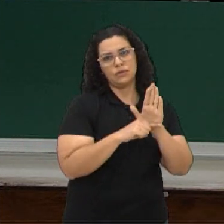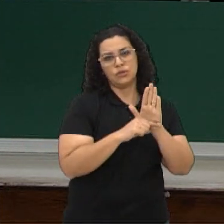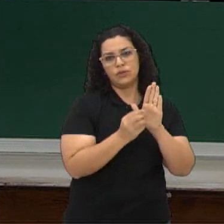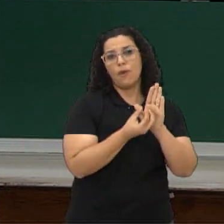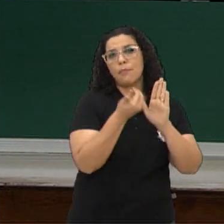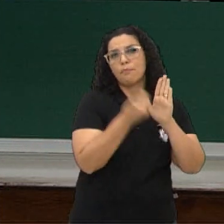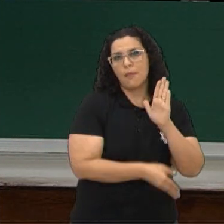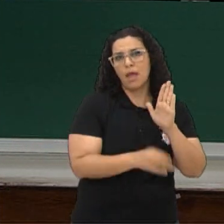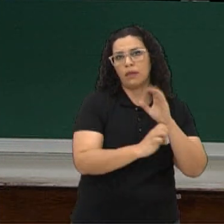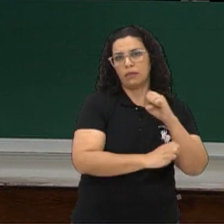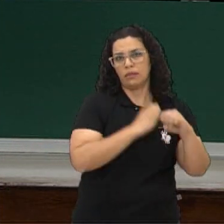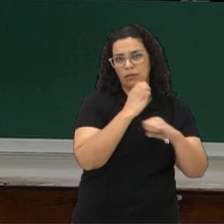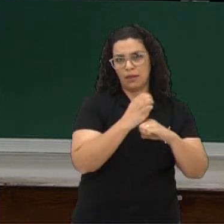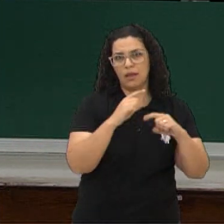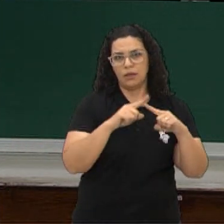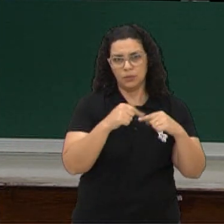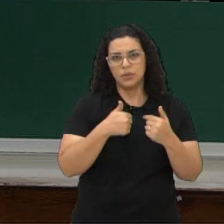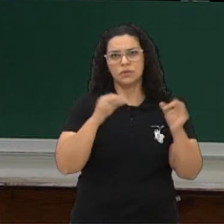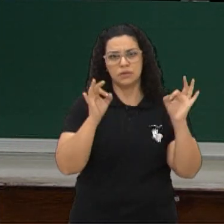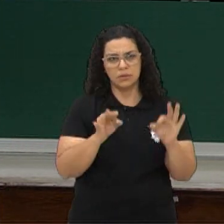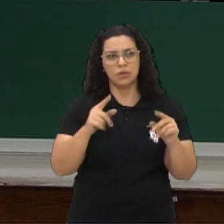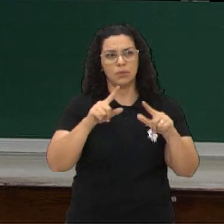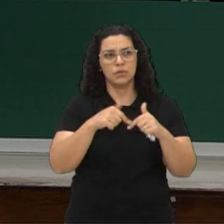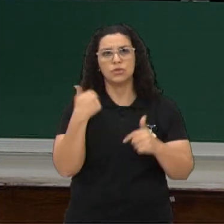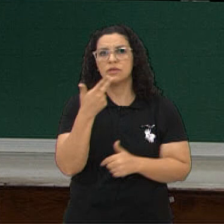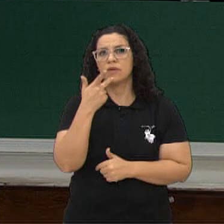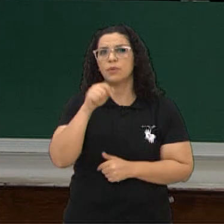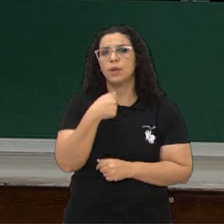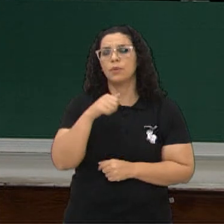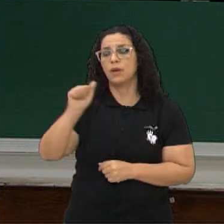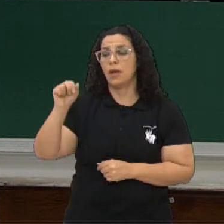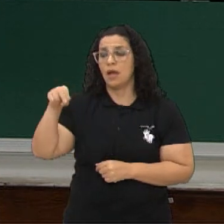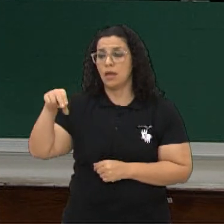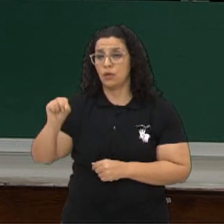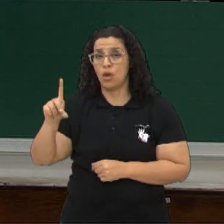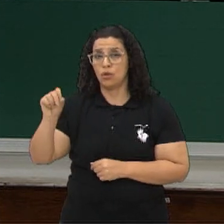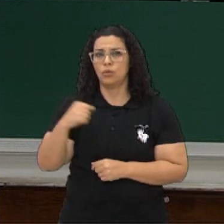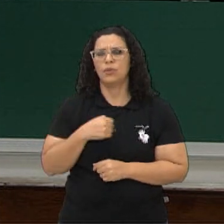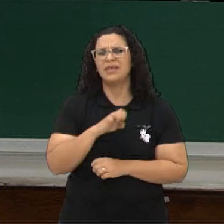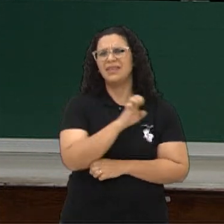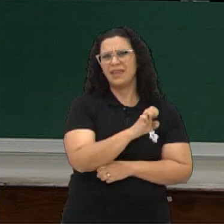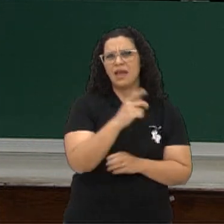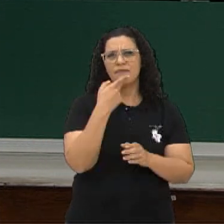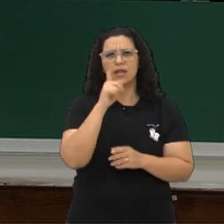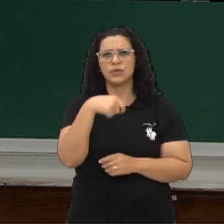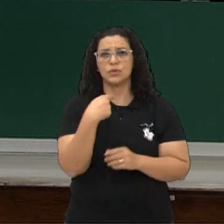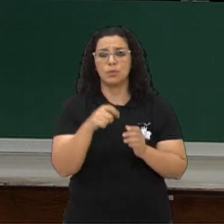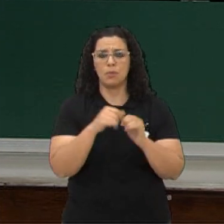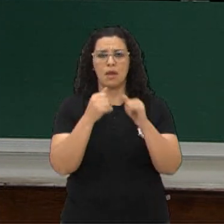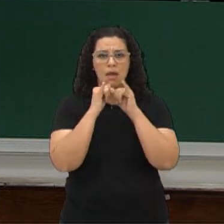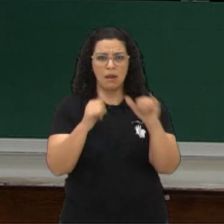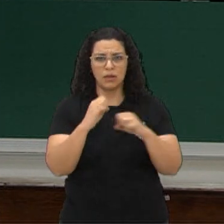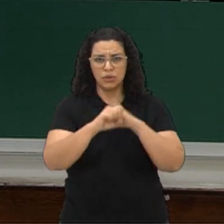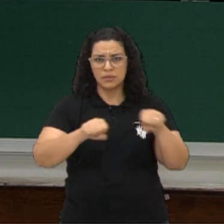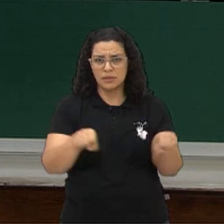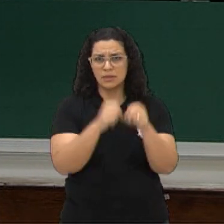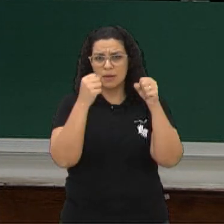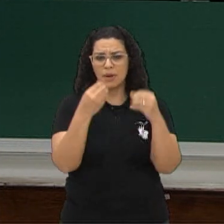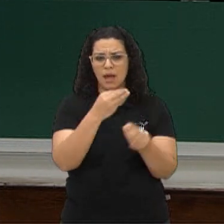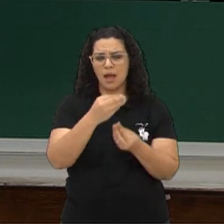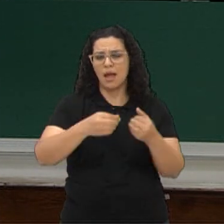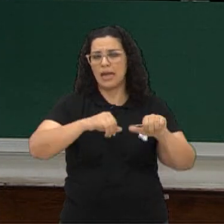ânions e tem o sinal positivo no lado, então, que a gente chama de anodo. E na letra E ele fala que na eletrólise a energia